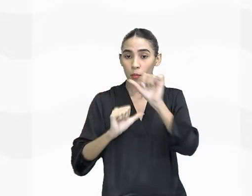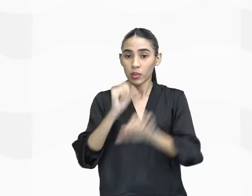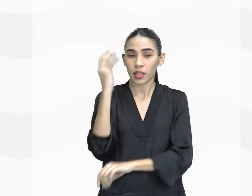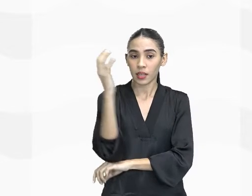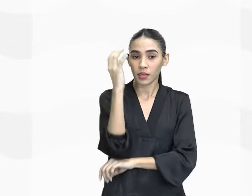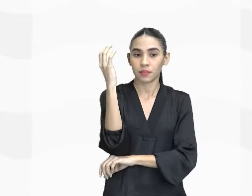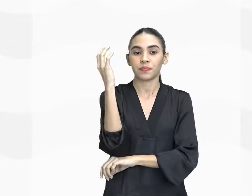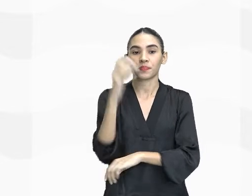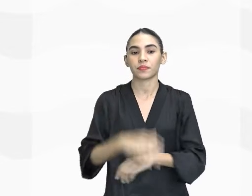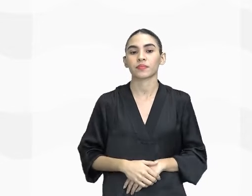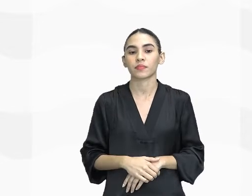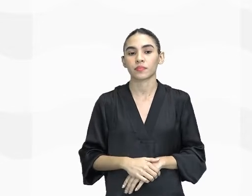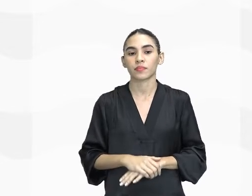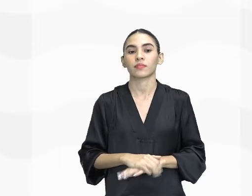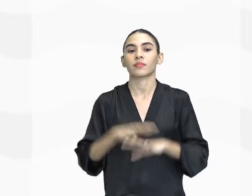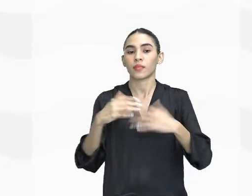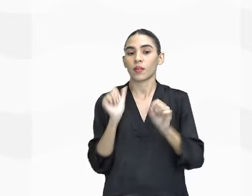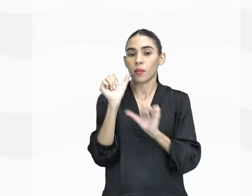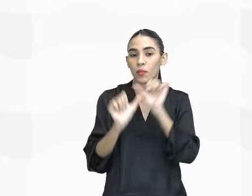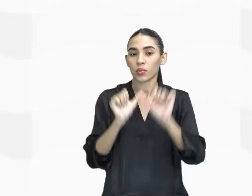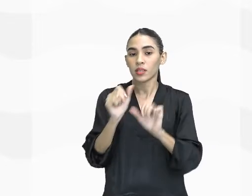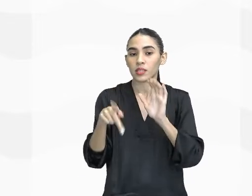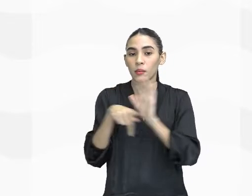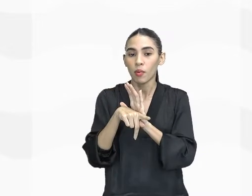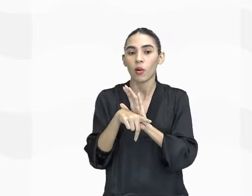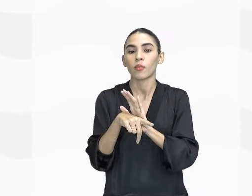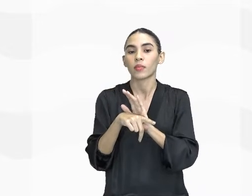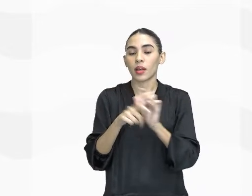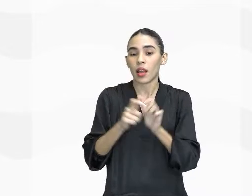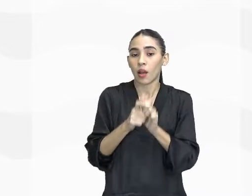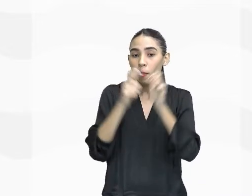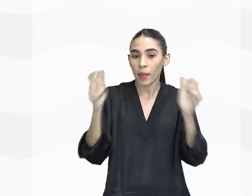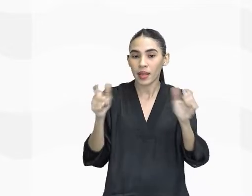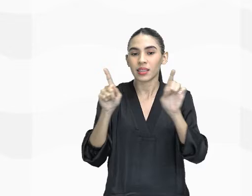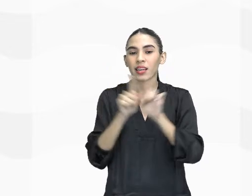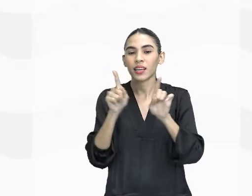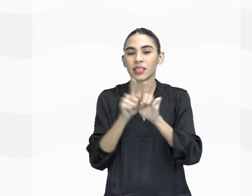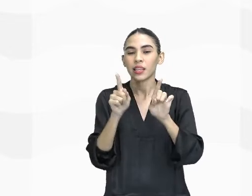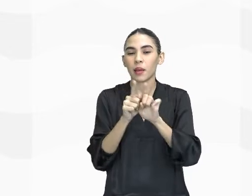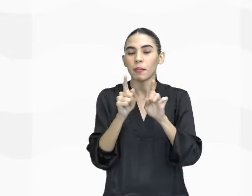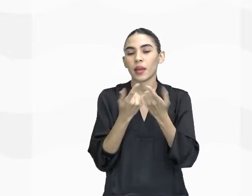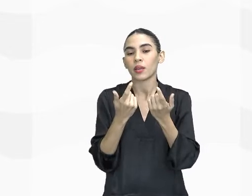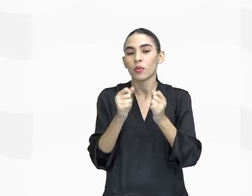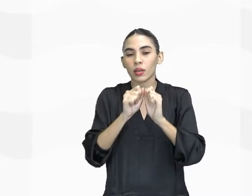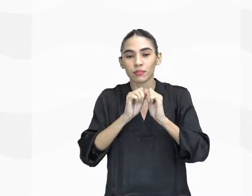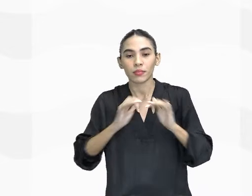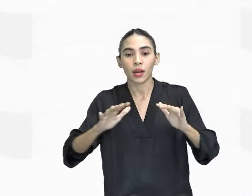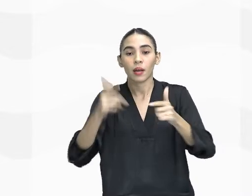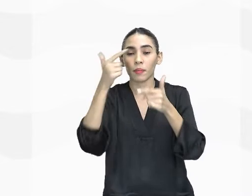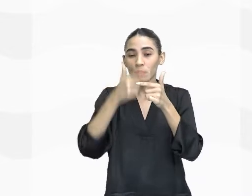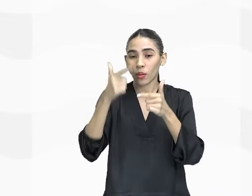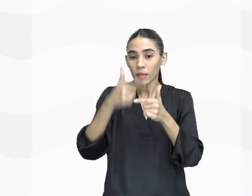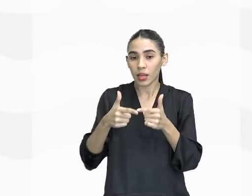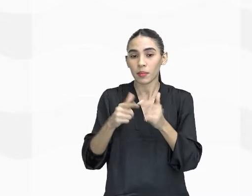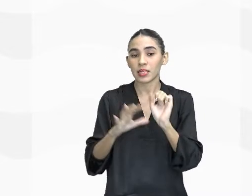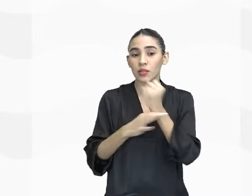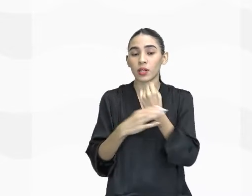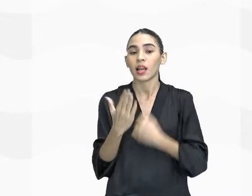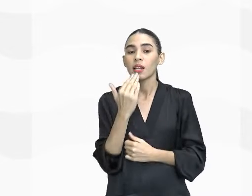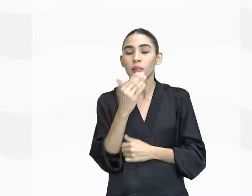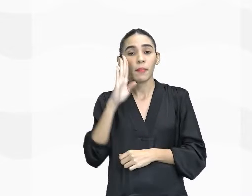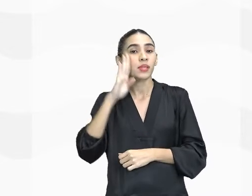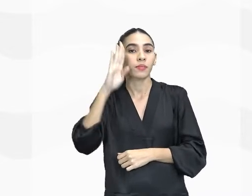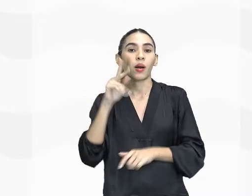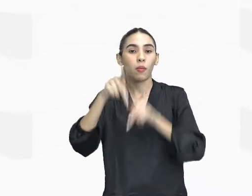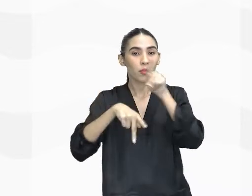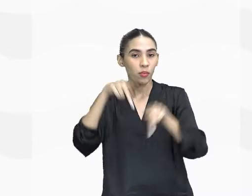climáticas, o IPCC, a mudança do clima aumenta e intensifica os riscos à segurança alimentar, principalmente para as